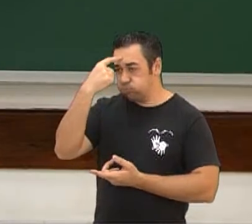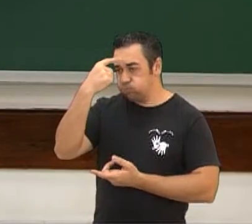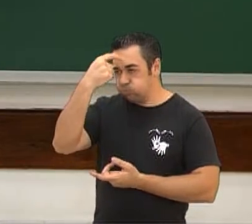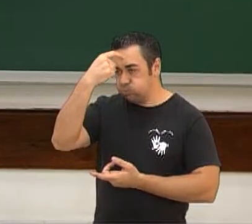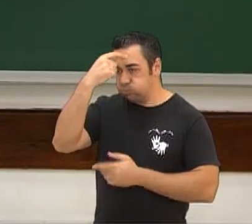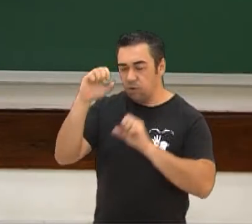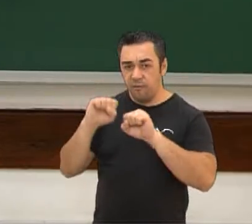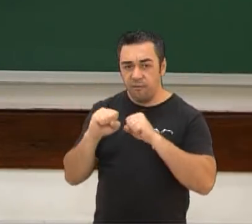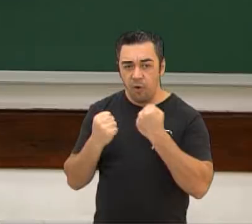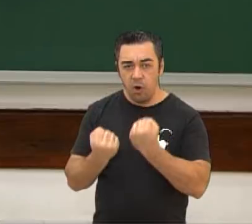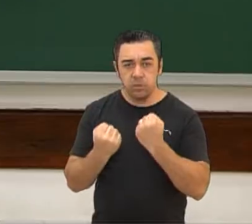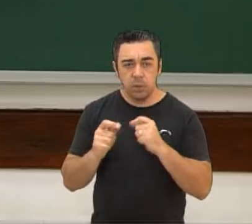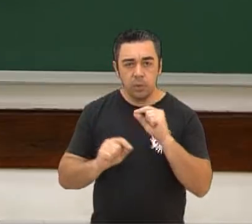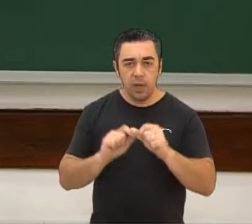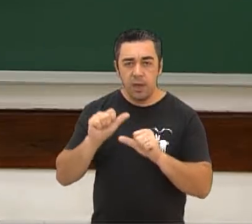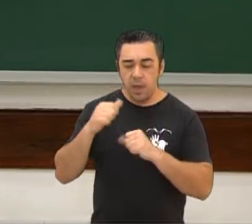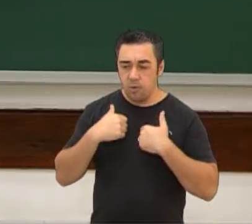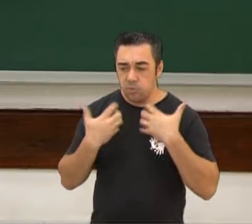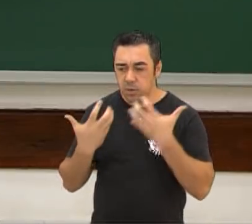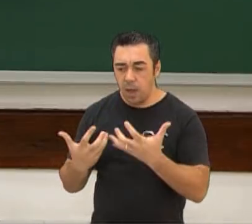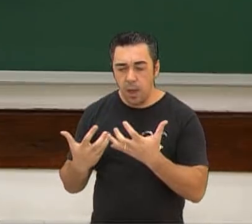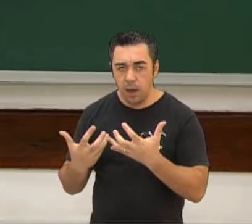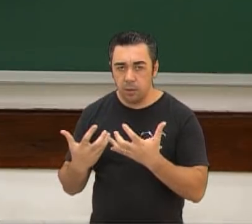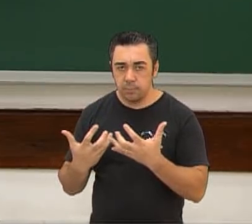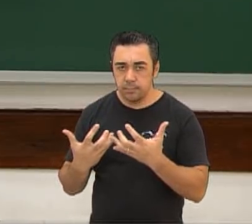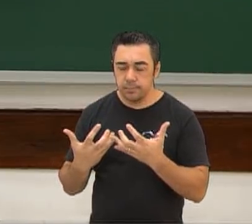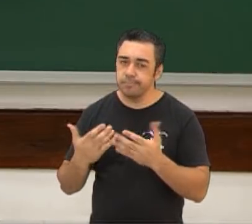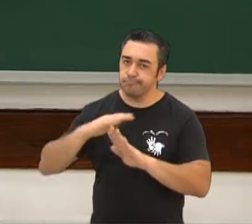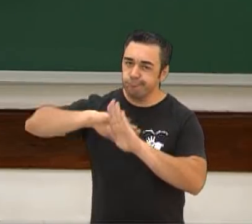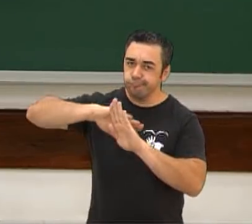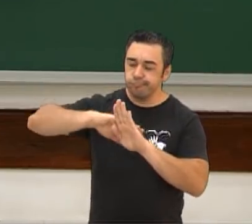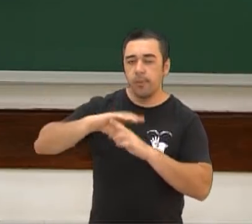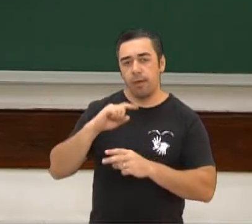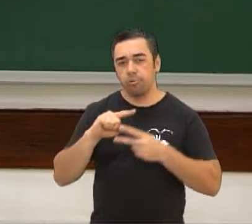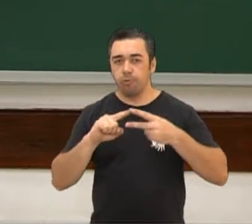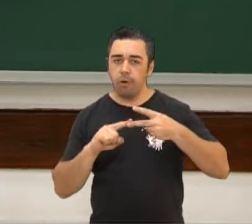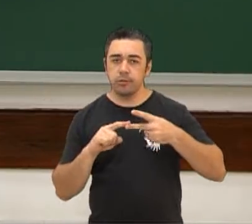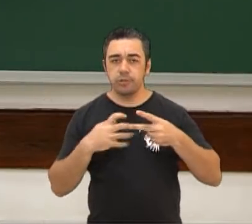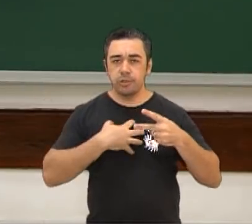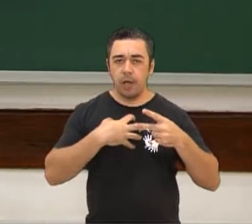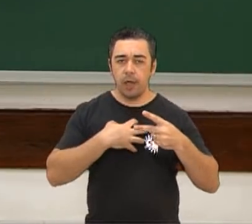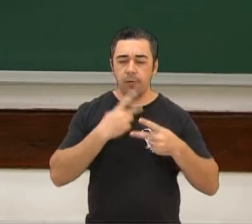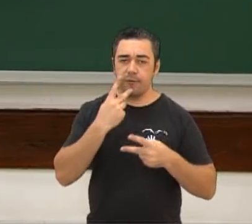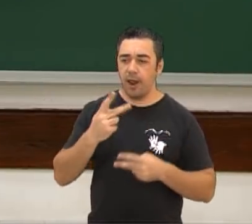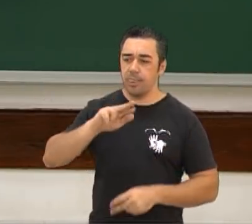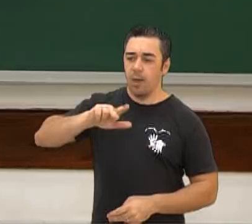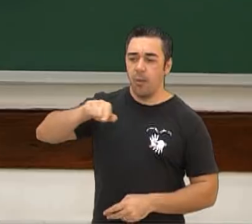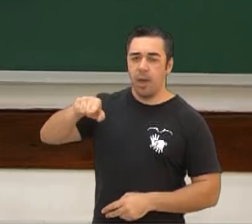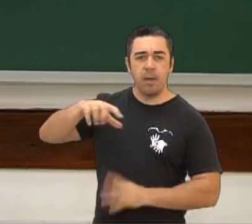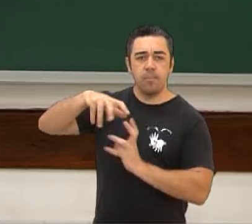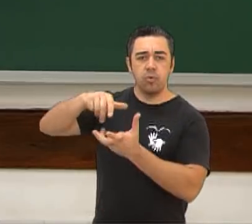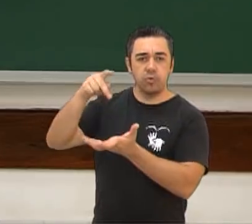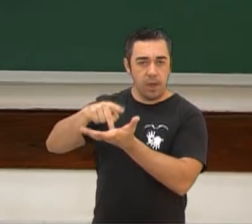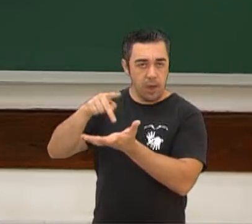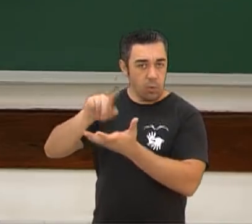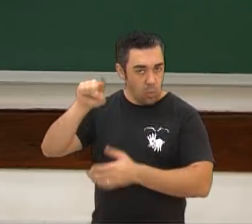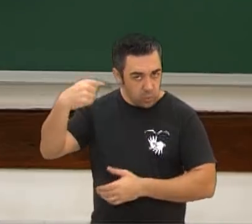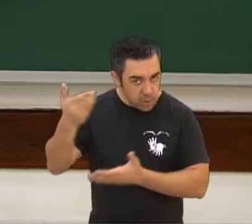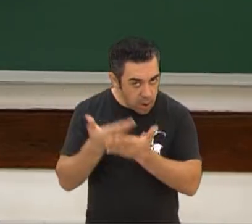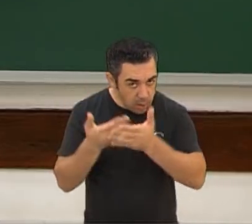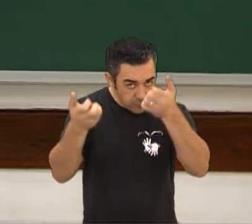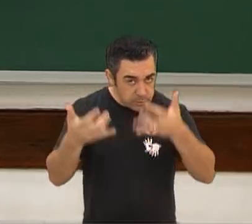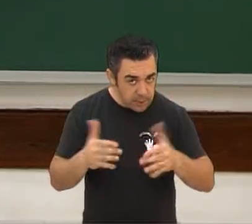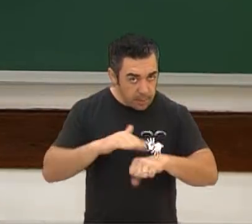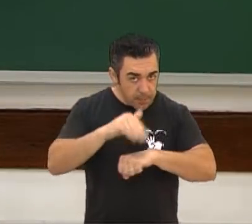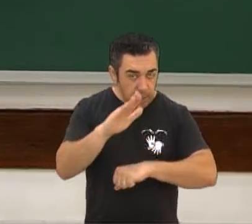vou obrigar ele a ser aquilo que eu quero que ele seja. Tá? Essas seriam duas formas de negar a existência, falaremos mais delas na nossa próxima aula